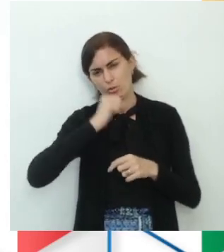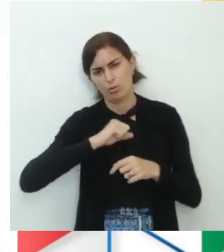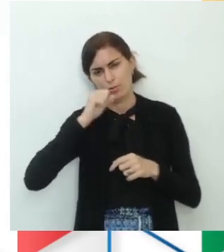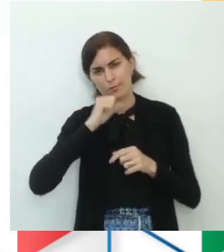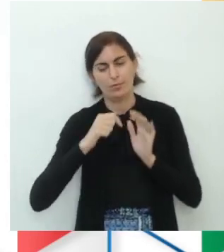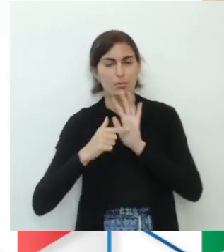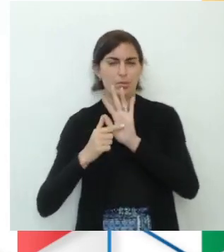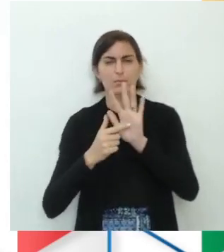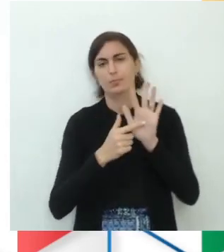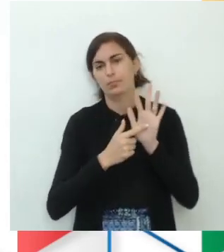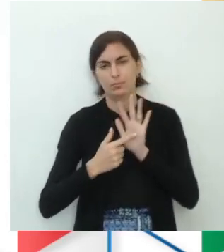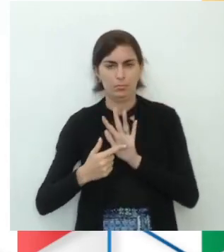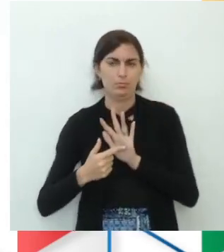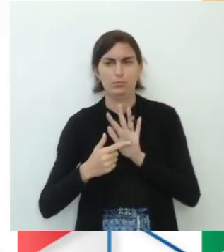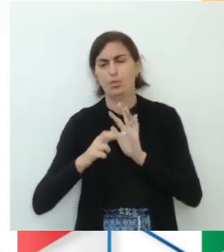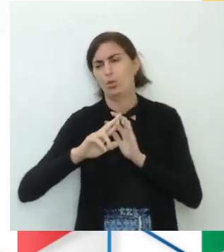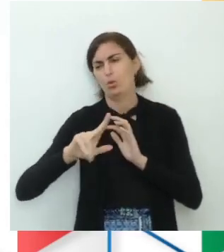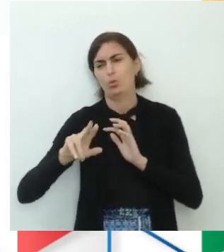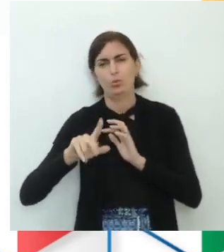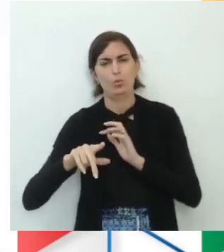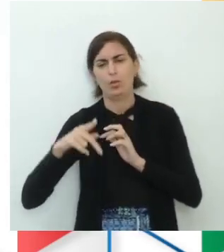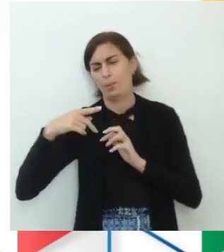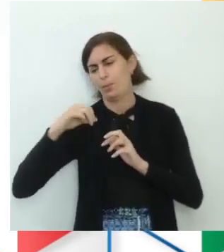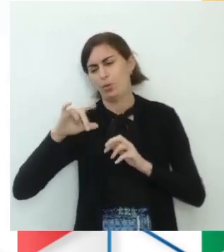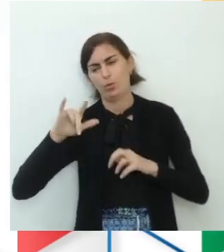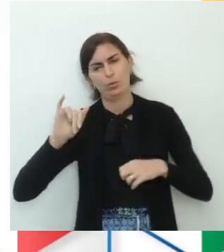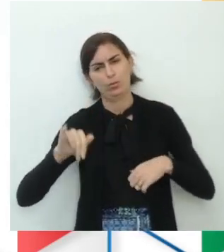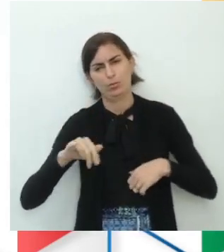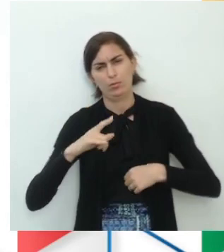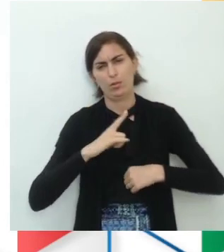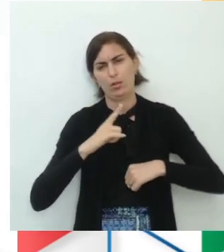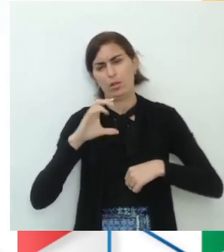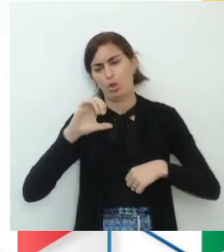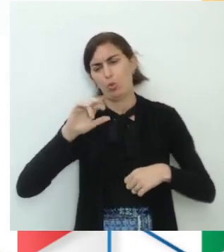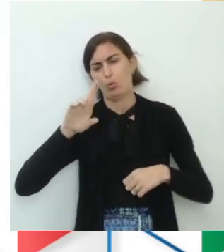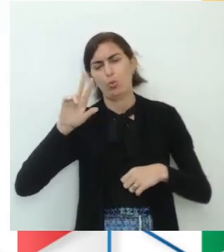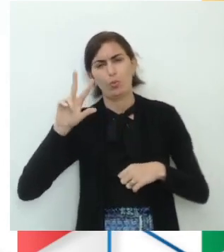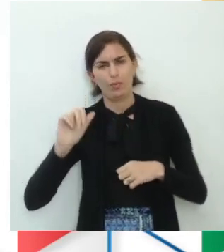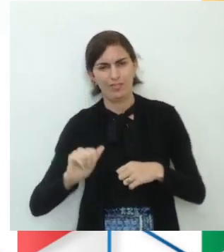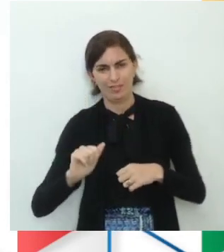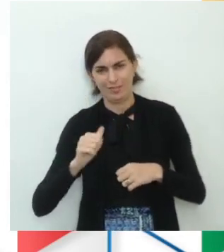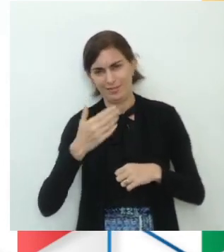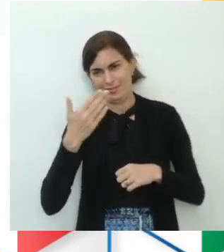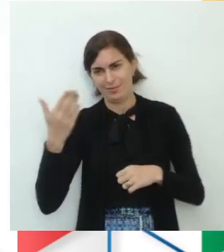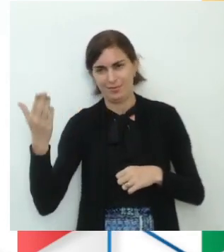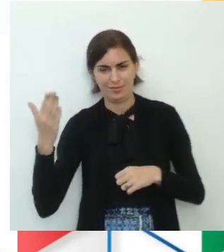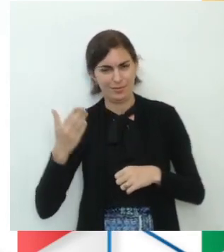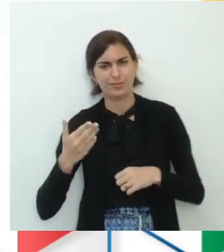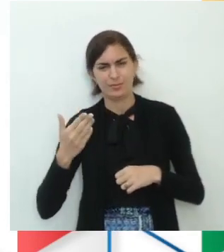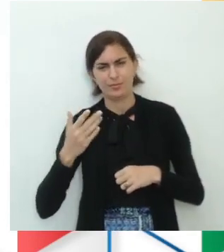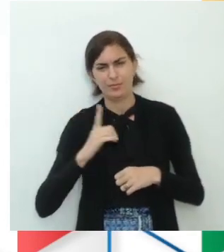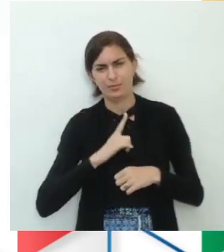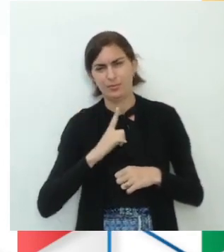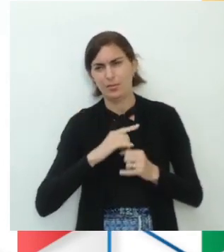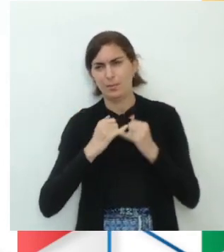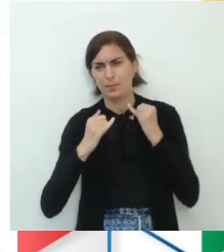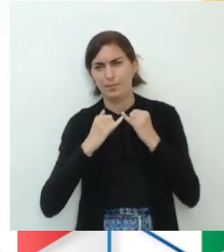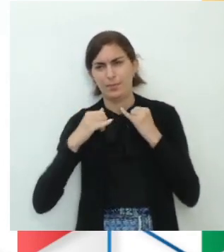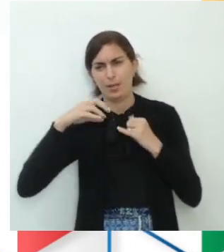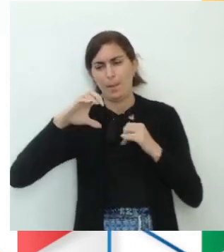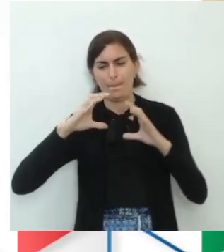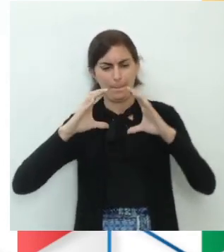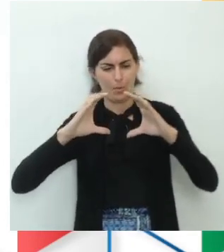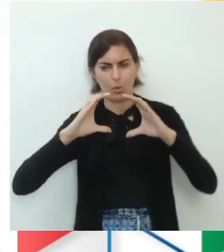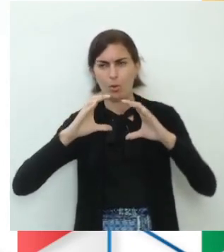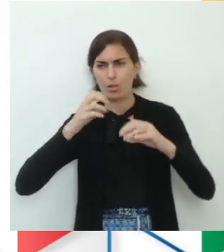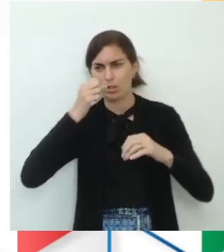mostra claramente que não é polígono porque tem uma curva, essa semicircunferência que está nele aí, que parece uma bola de